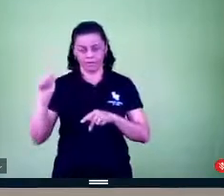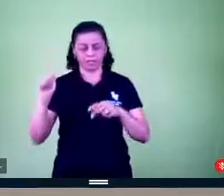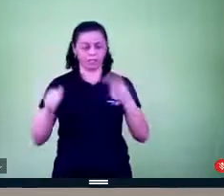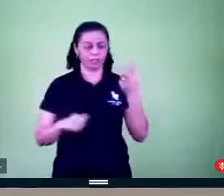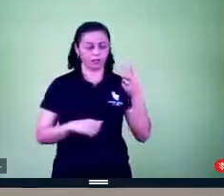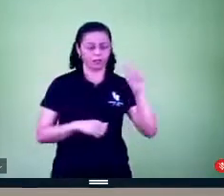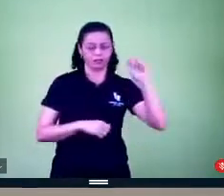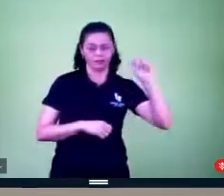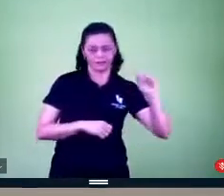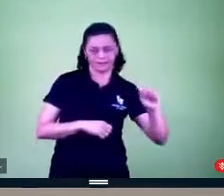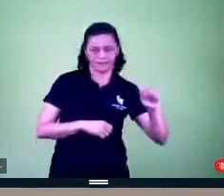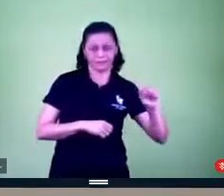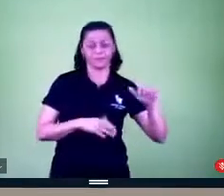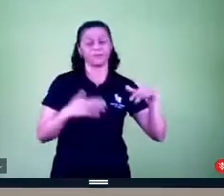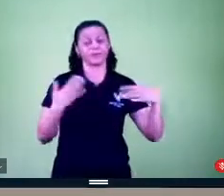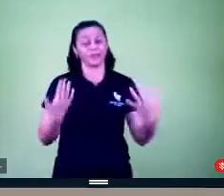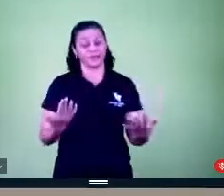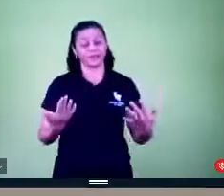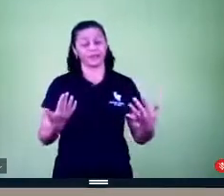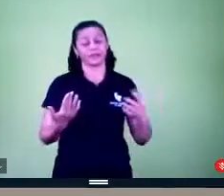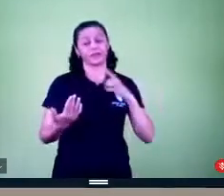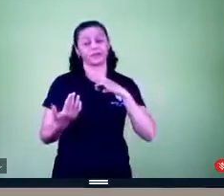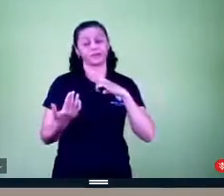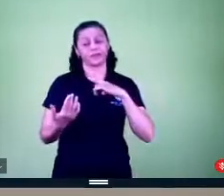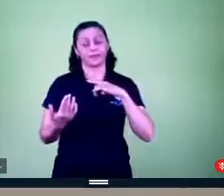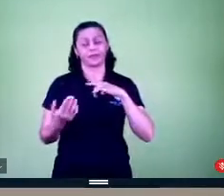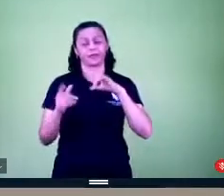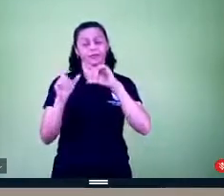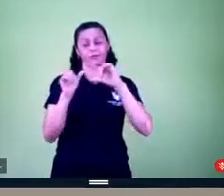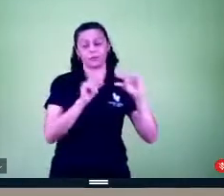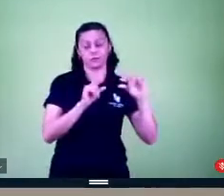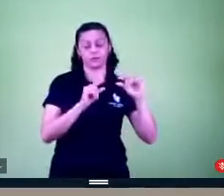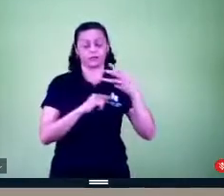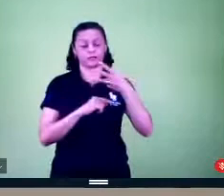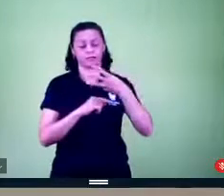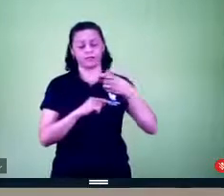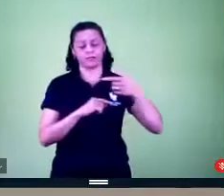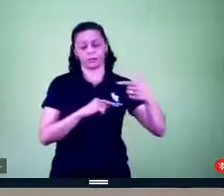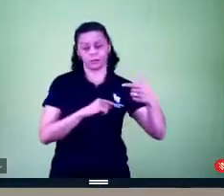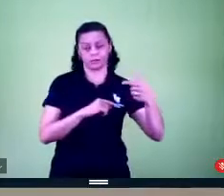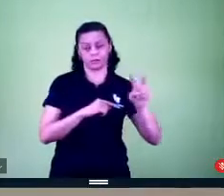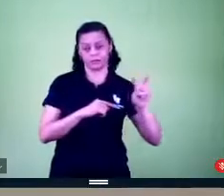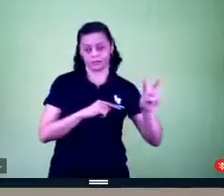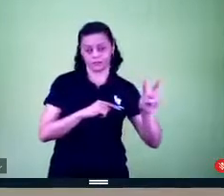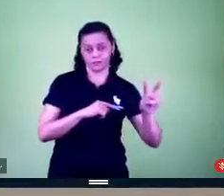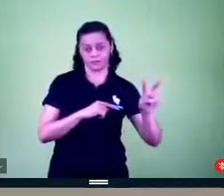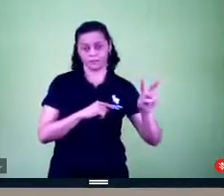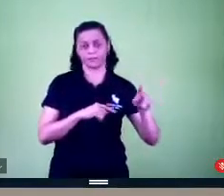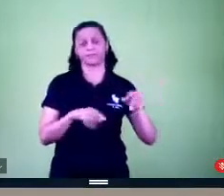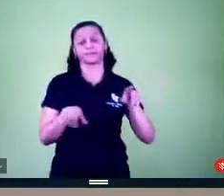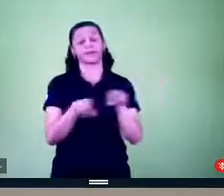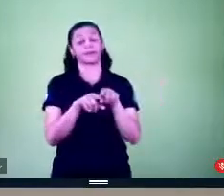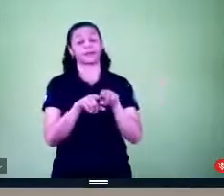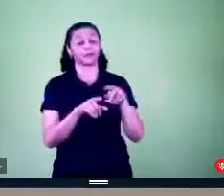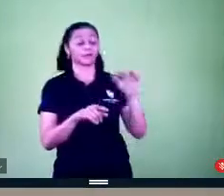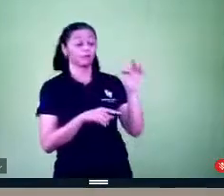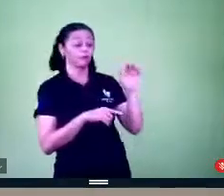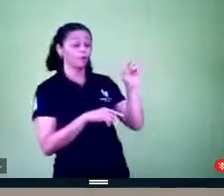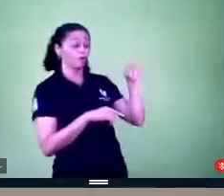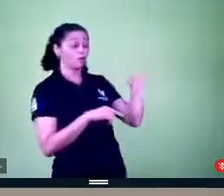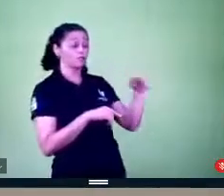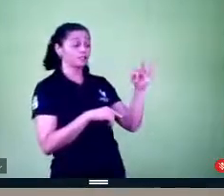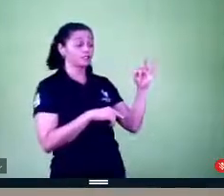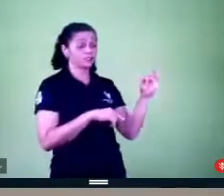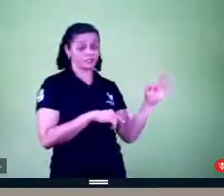que é igual a 32 volts aqui. Se aqui fosse a minha fonte, né, eu teria falado que eu teria uma fonte de 32 volts, CC. Olha que